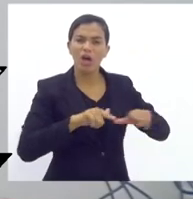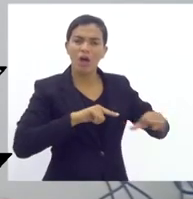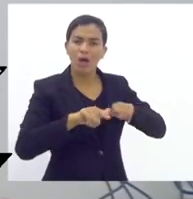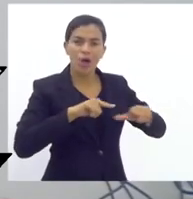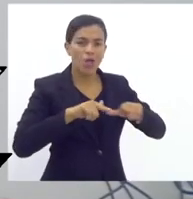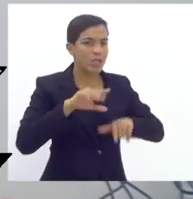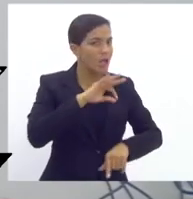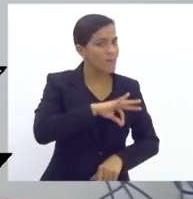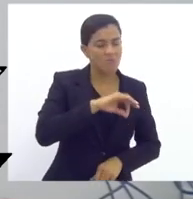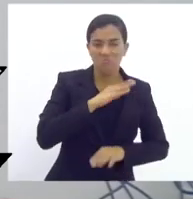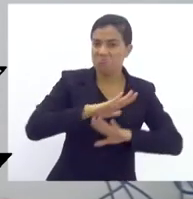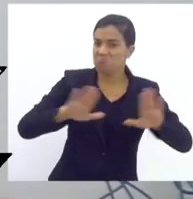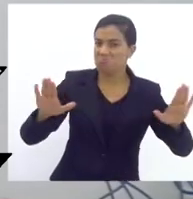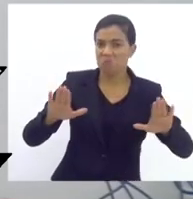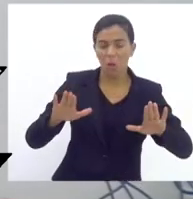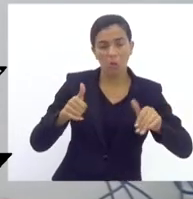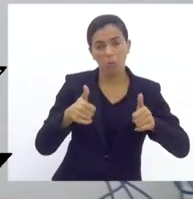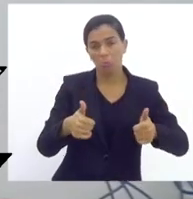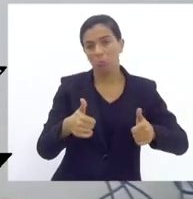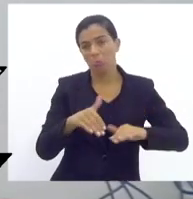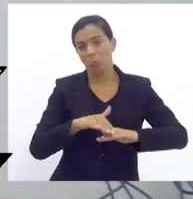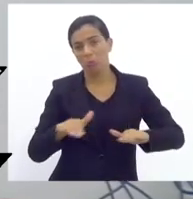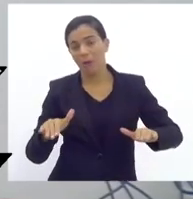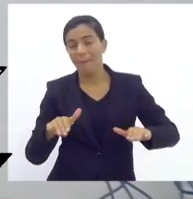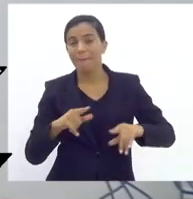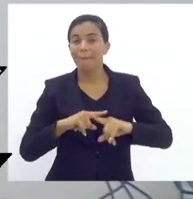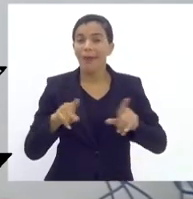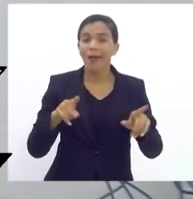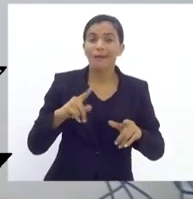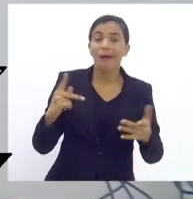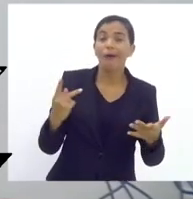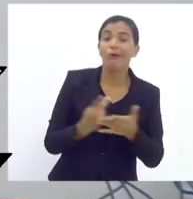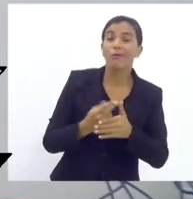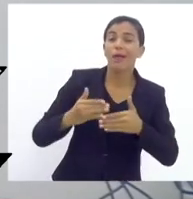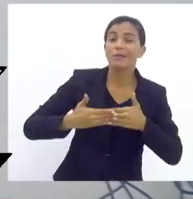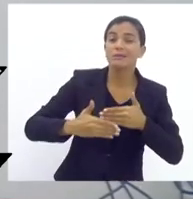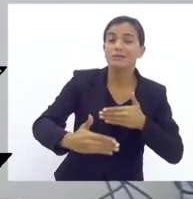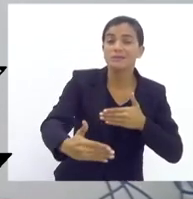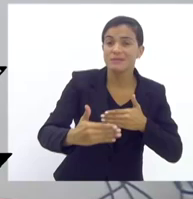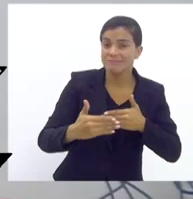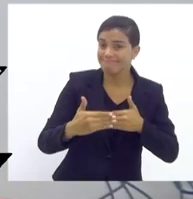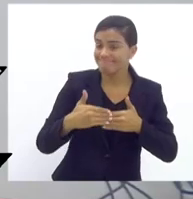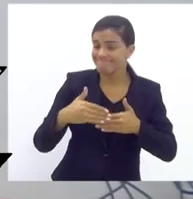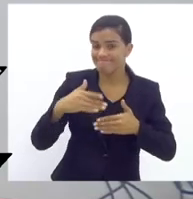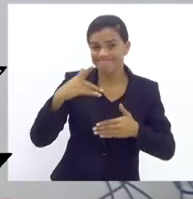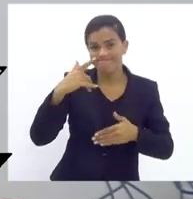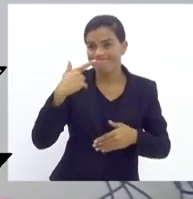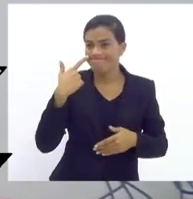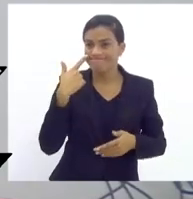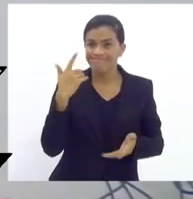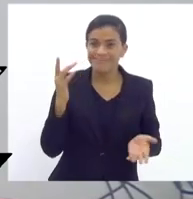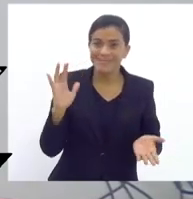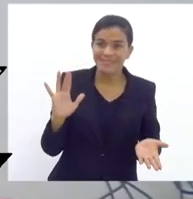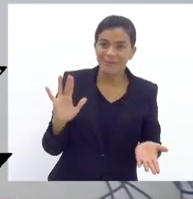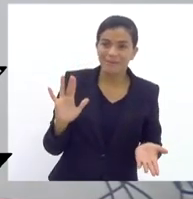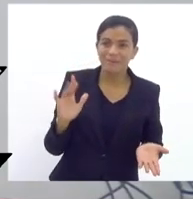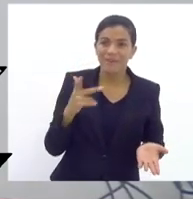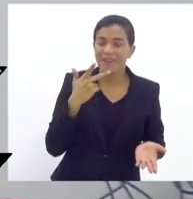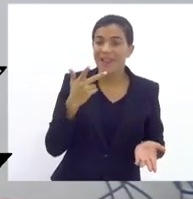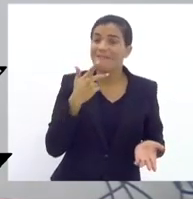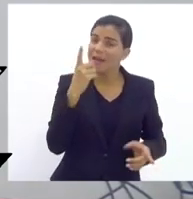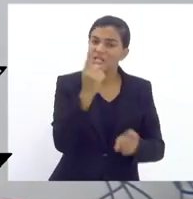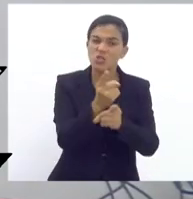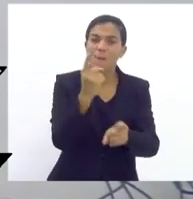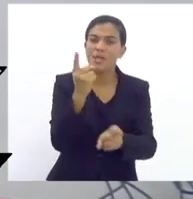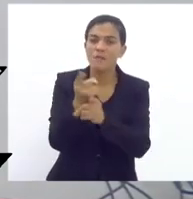salar o ponto tudo que acontece depois ele entra a prática do exercício do funk dele que ele vai